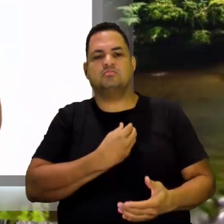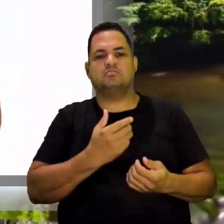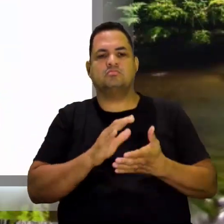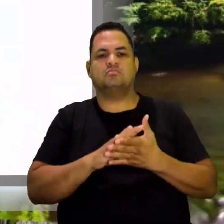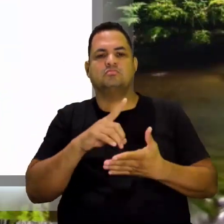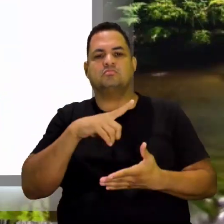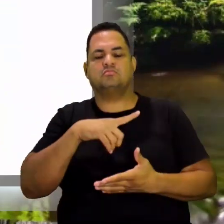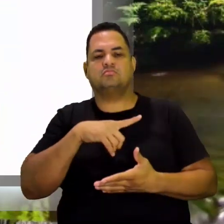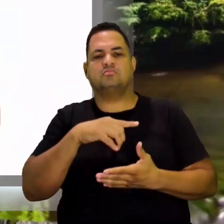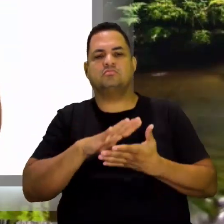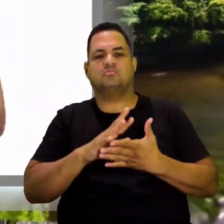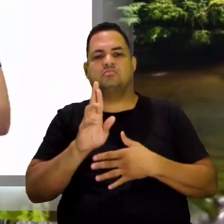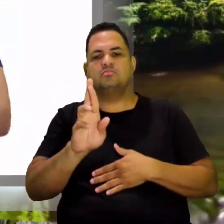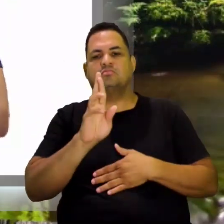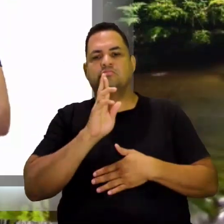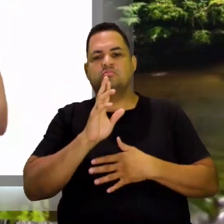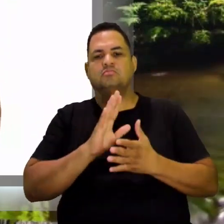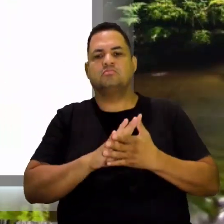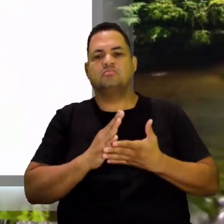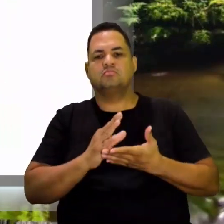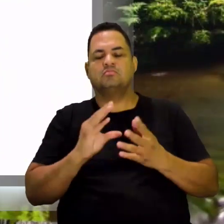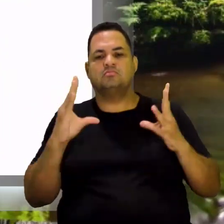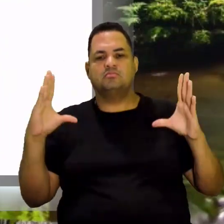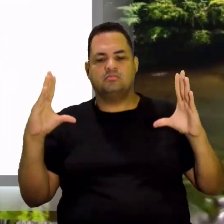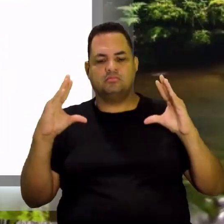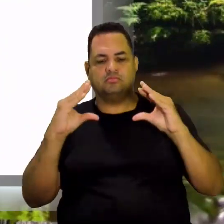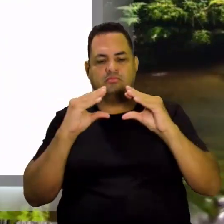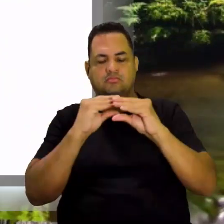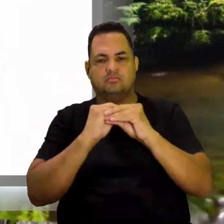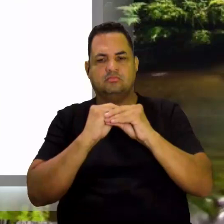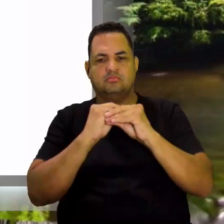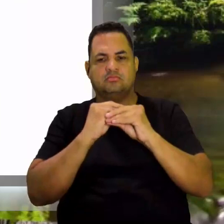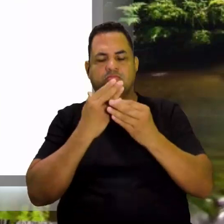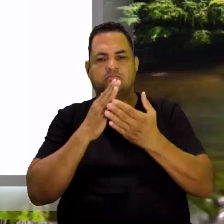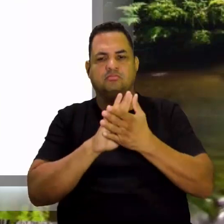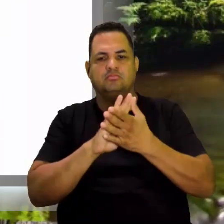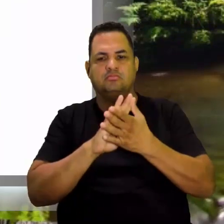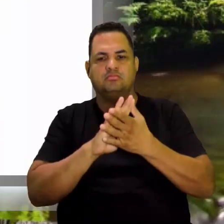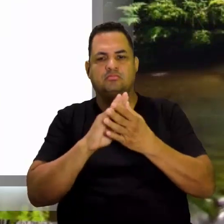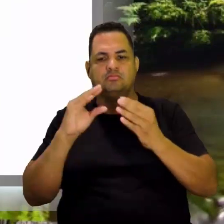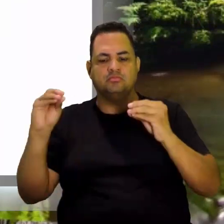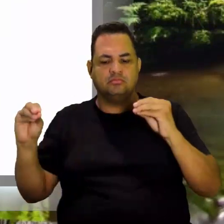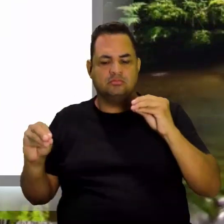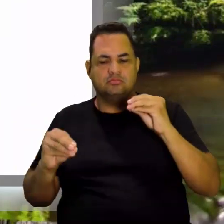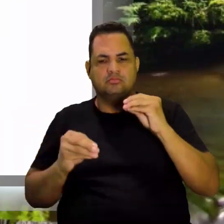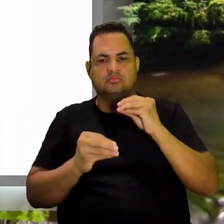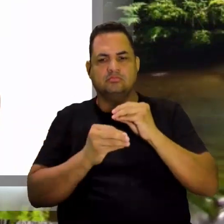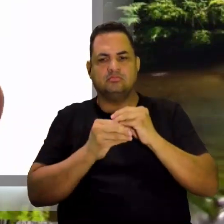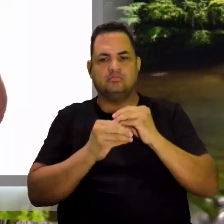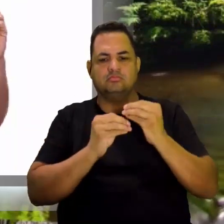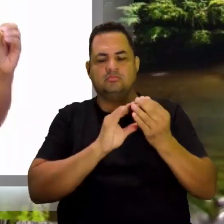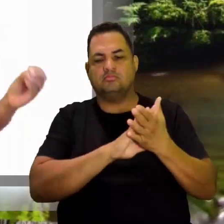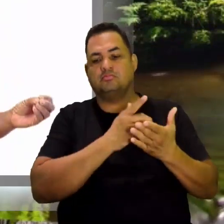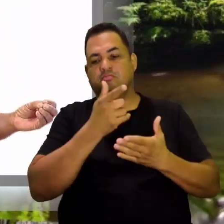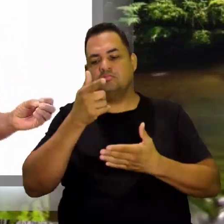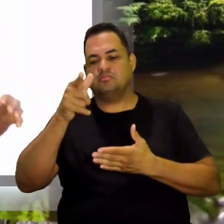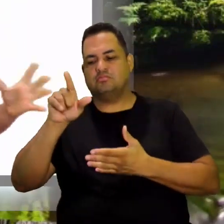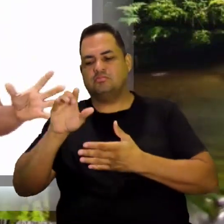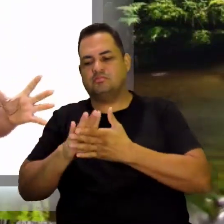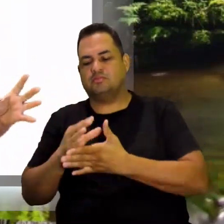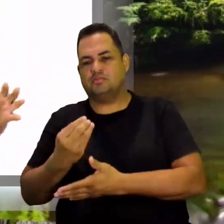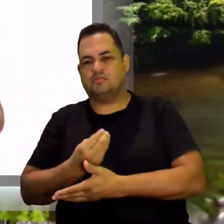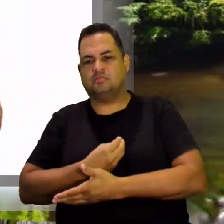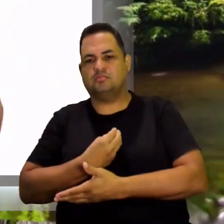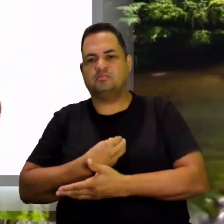que se obtenha um determinado resultado. De forma bem resumida, né? O transgênico você insere de um gene, um trecho de um gene para um outro ser,